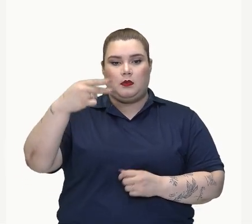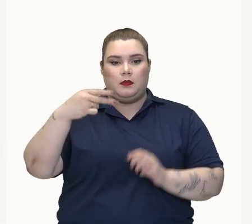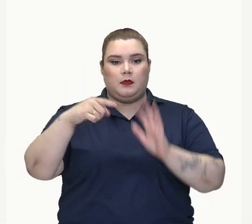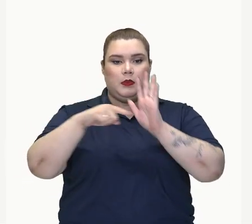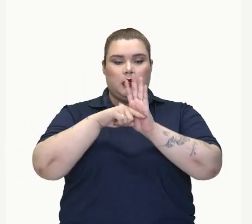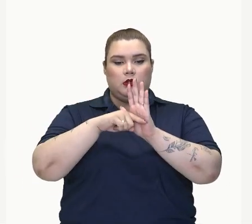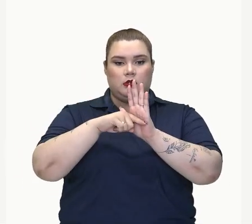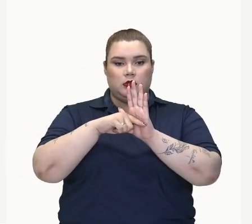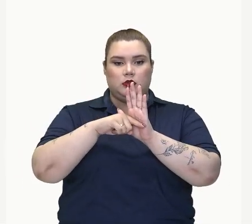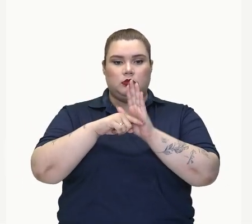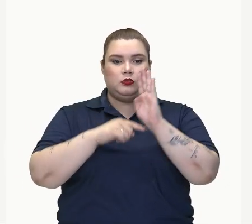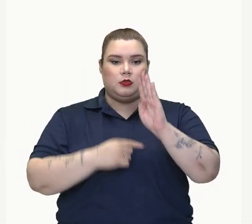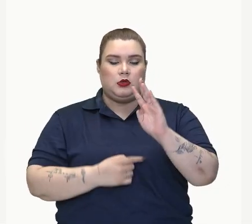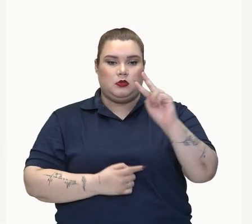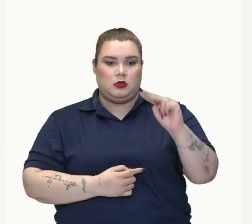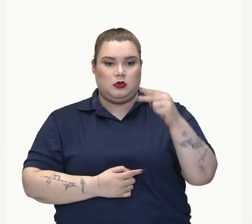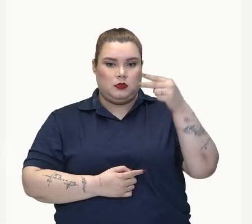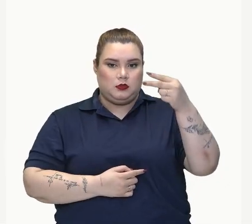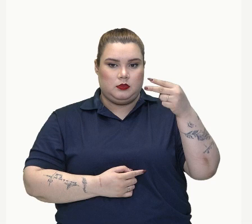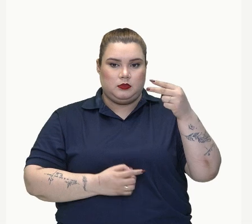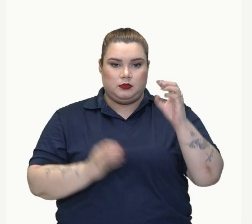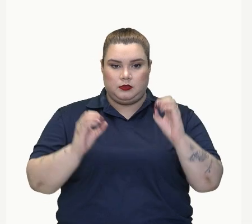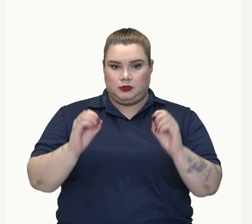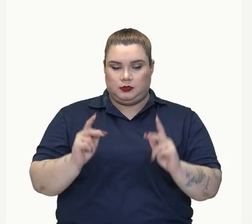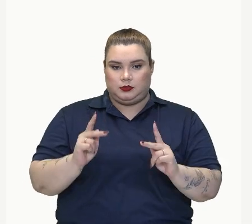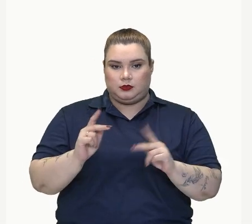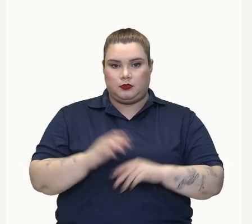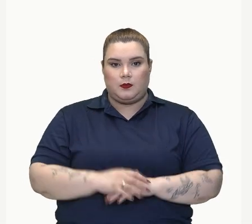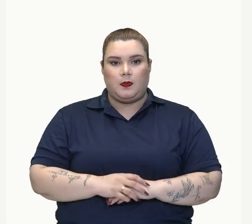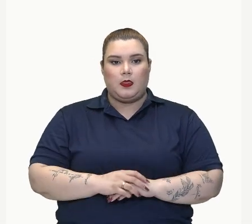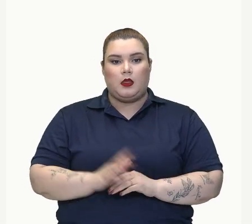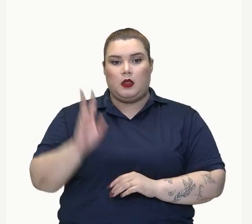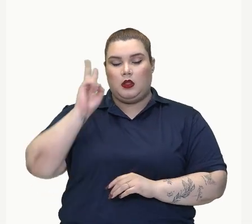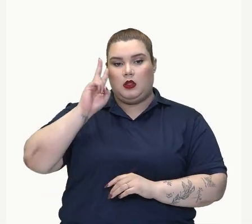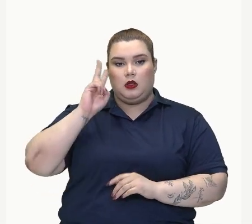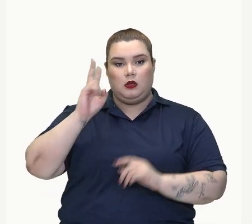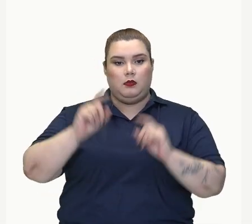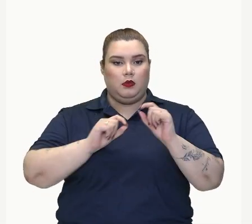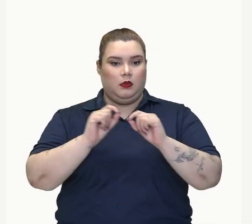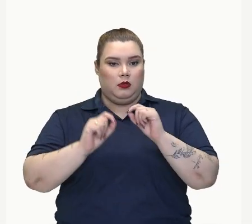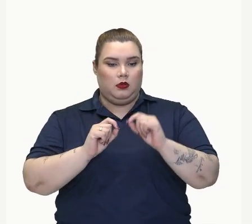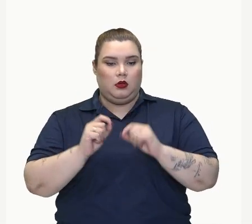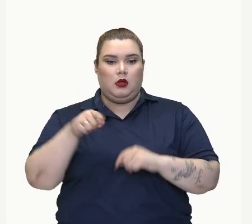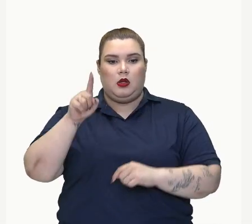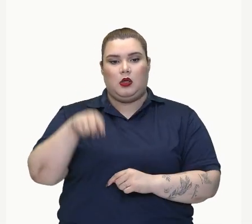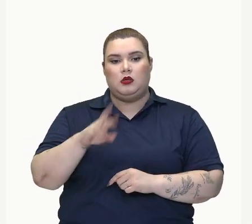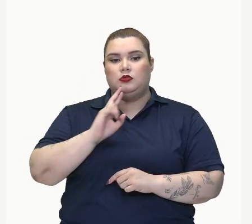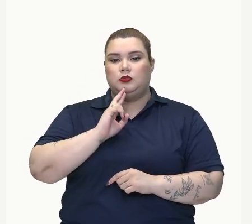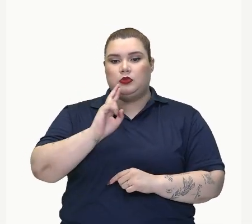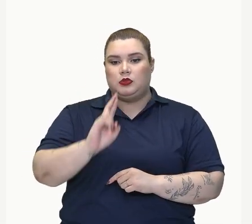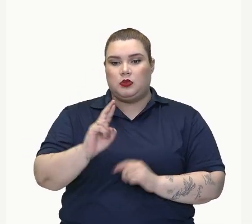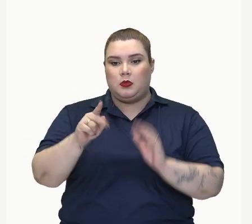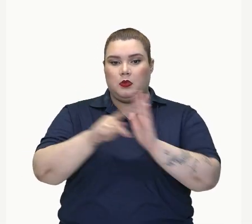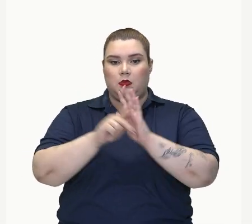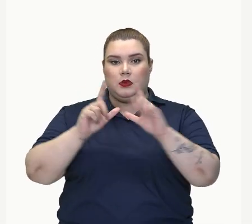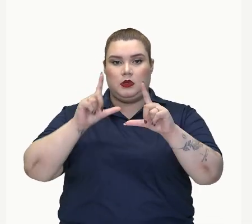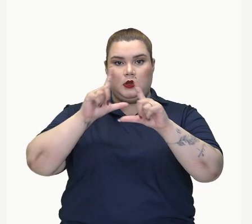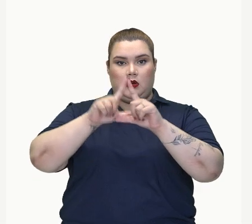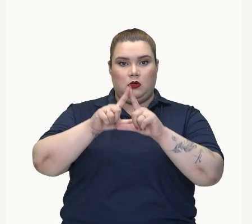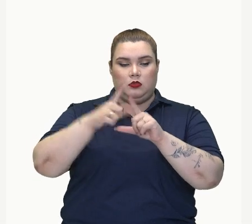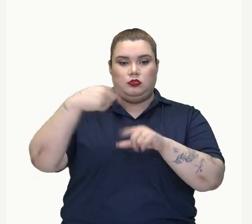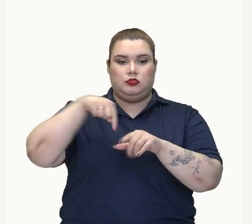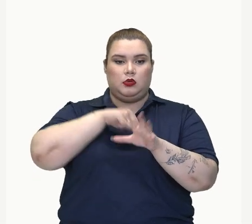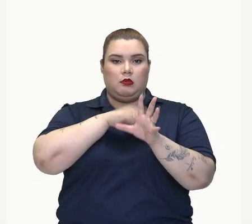quadrado menos B ao quadrado, tá bom? Lembro, mais uma vez, que isso é resultado de uma triangulação que a gente